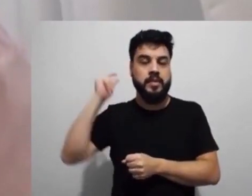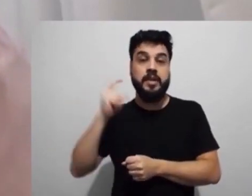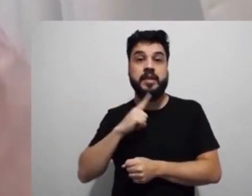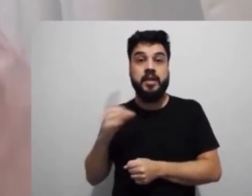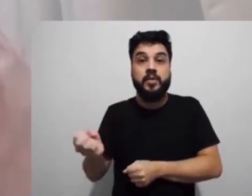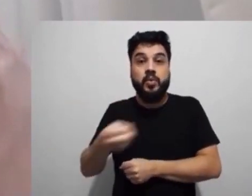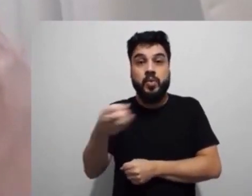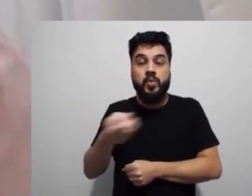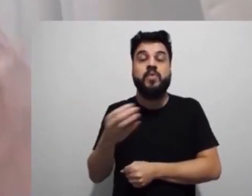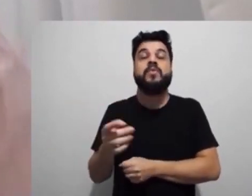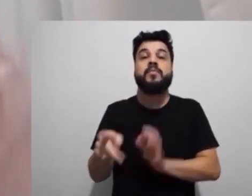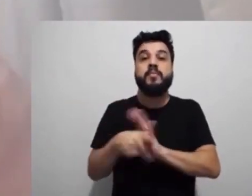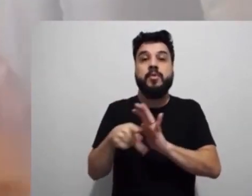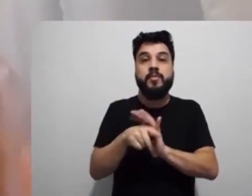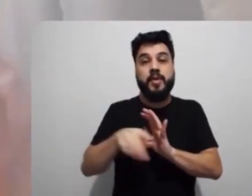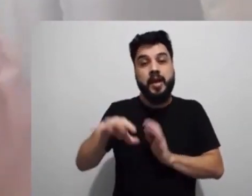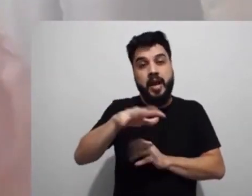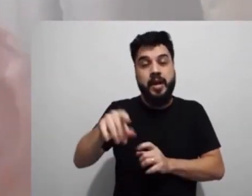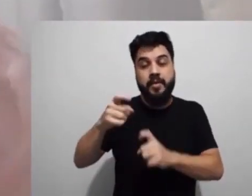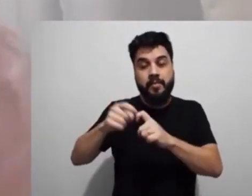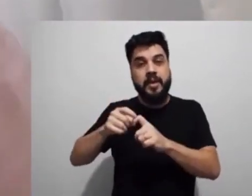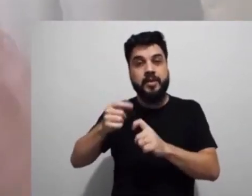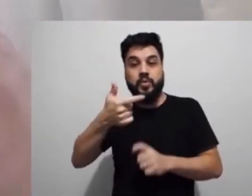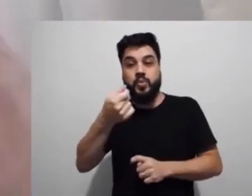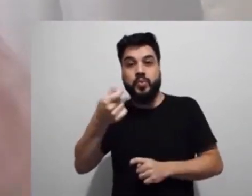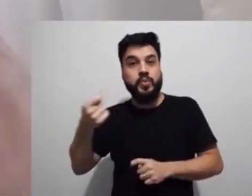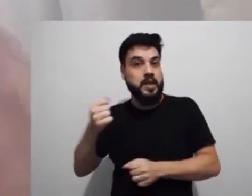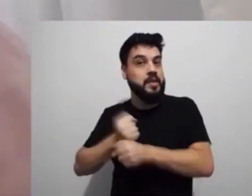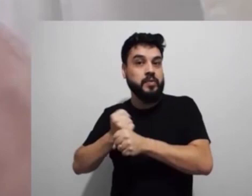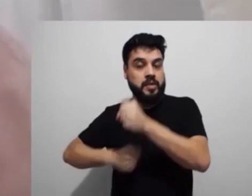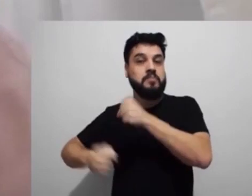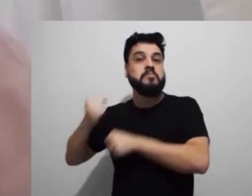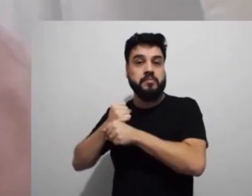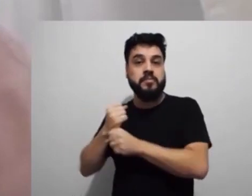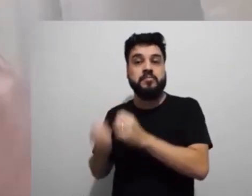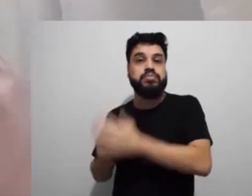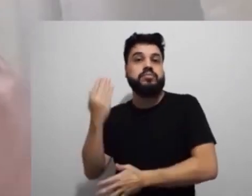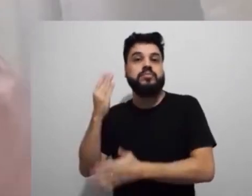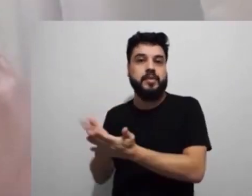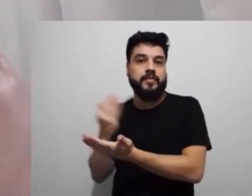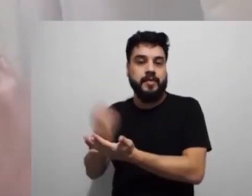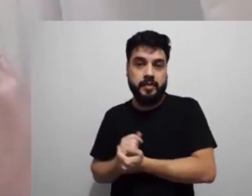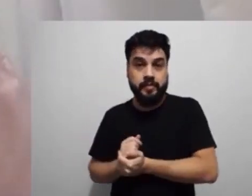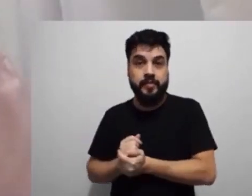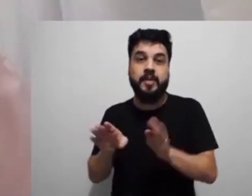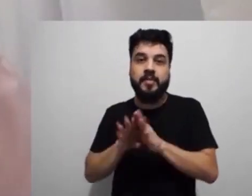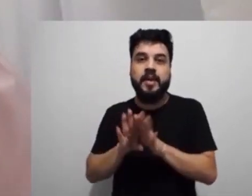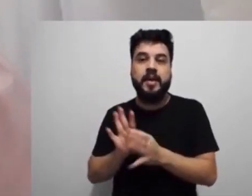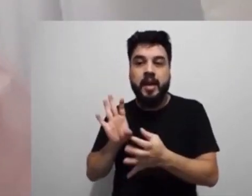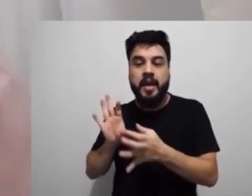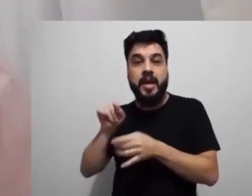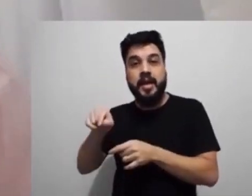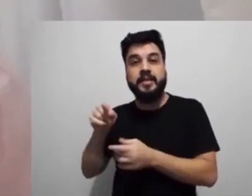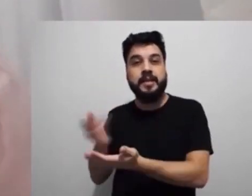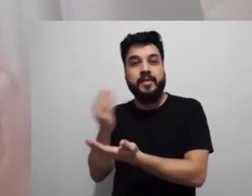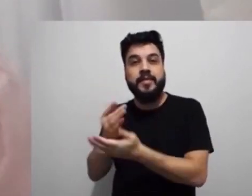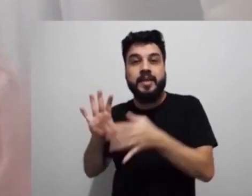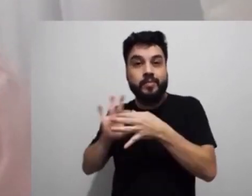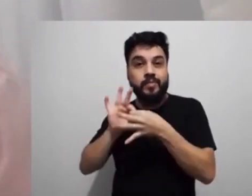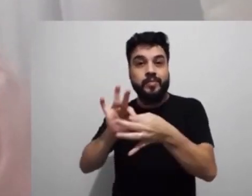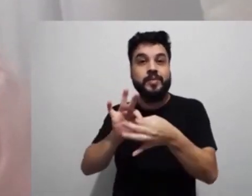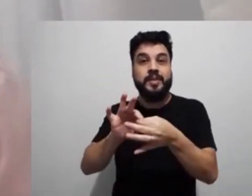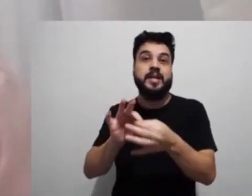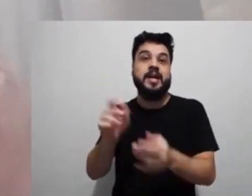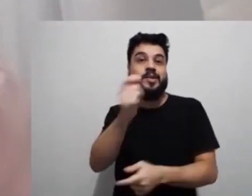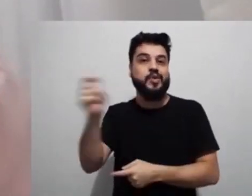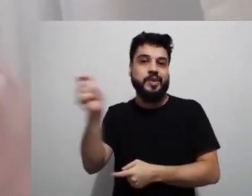vida, 50 anos, tem revistas da área médica com quase 200 anos, né? Também essas revistas devem estar